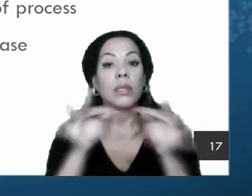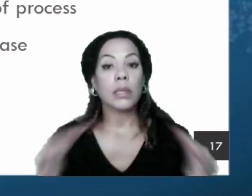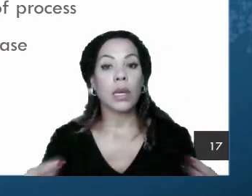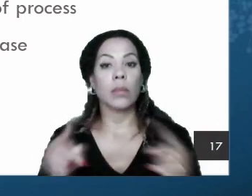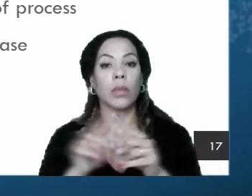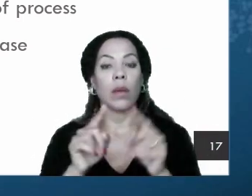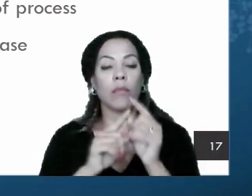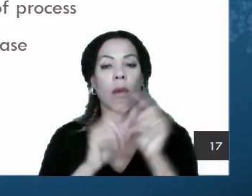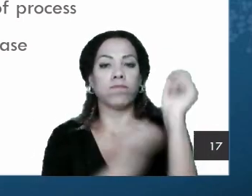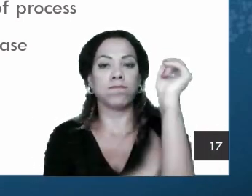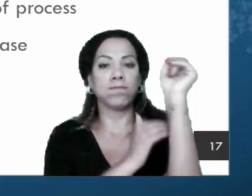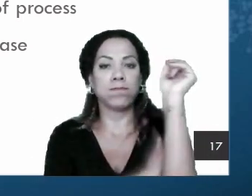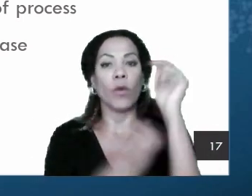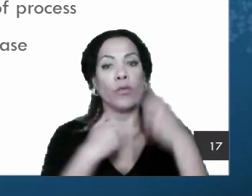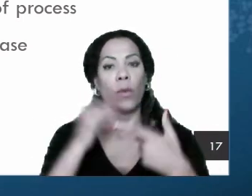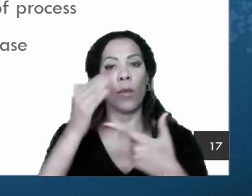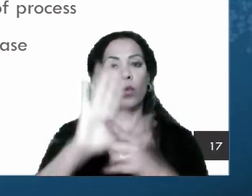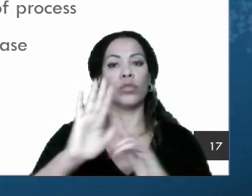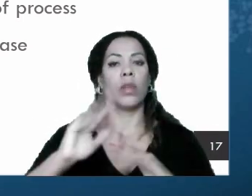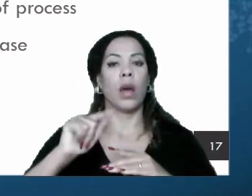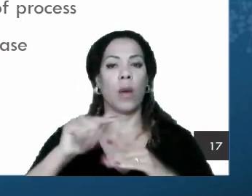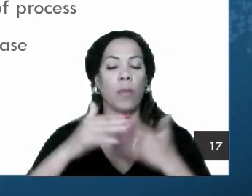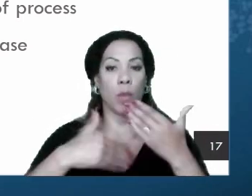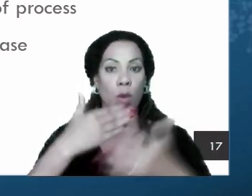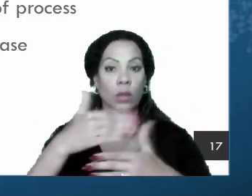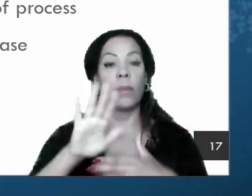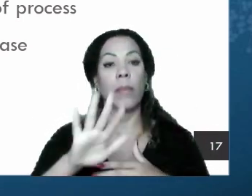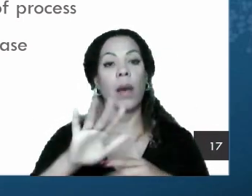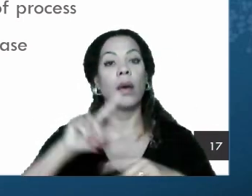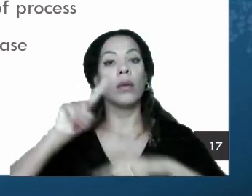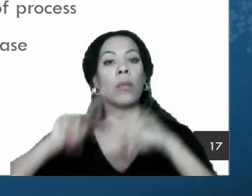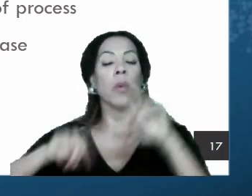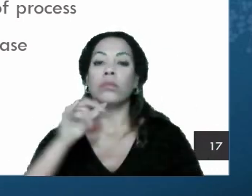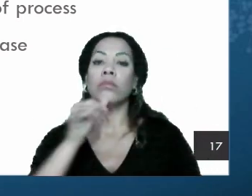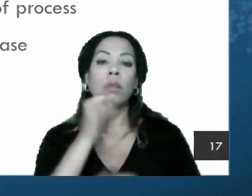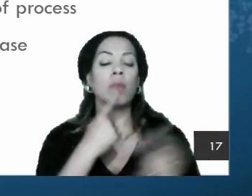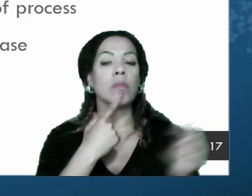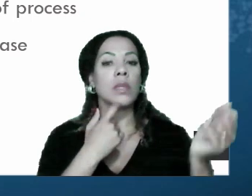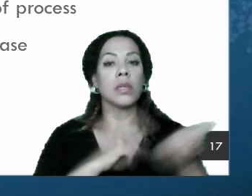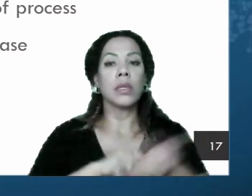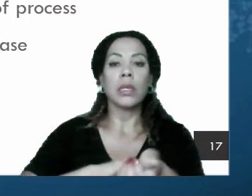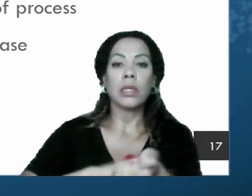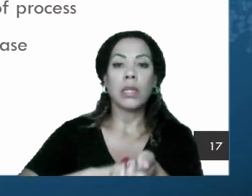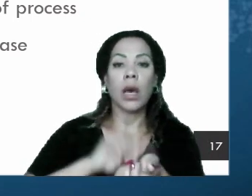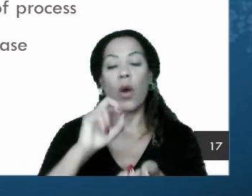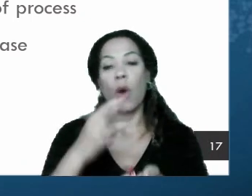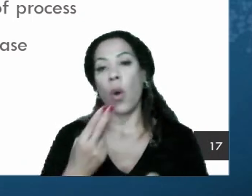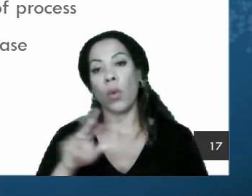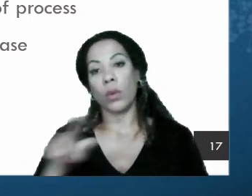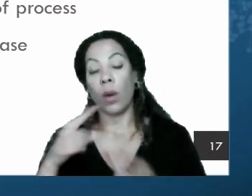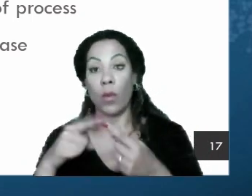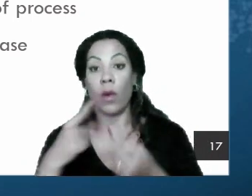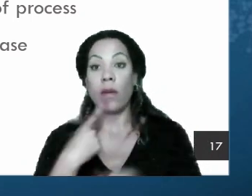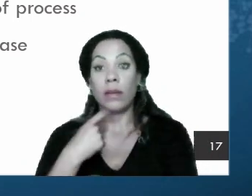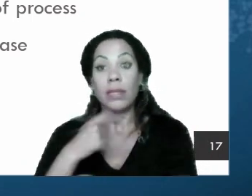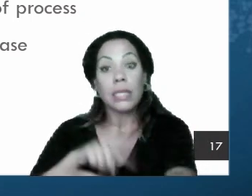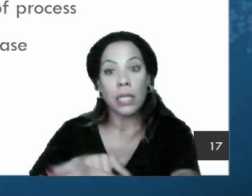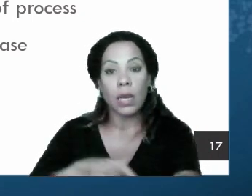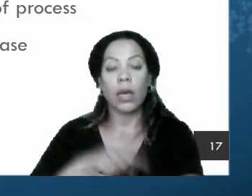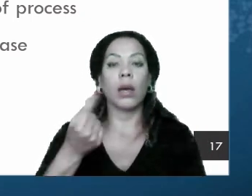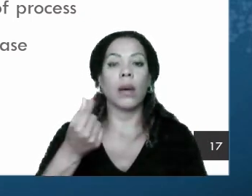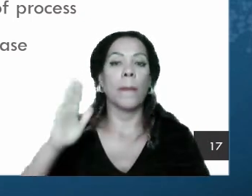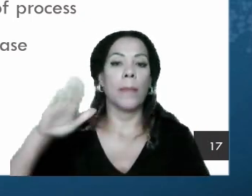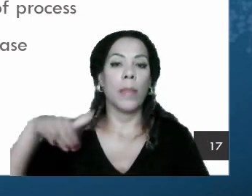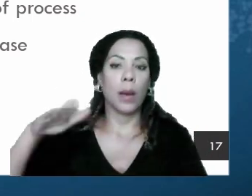processo aqui, mas levar um produto, seja sangue ou não, porque o sangue é um custo mais baixo do que